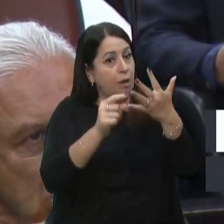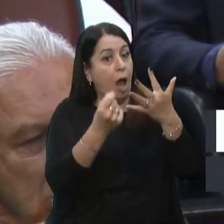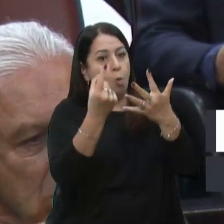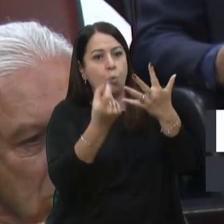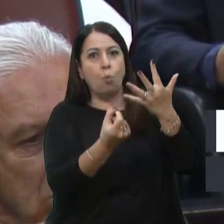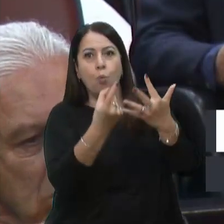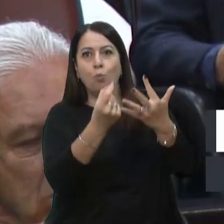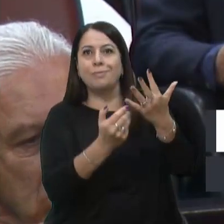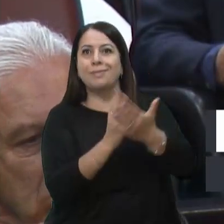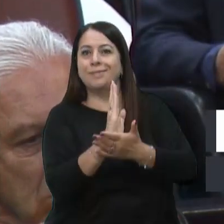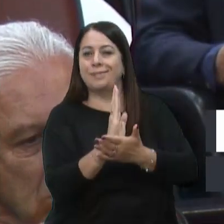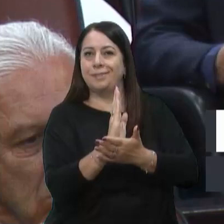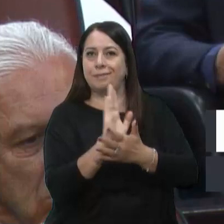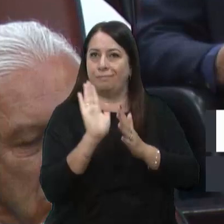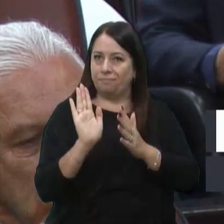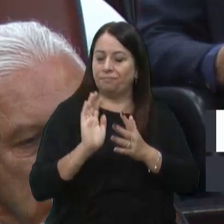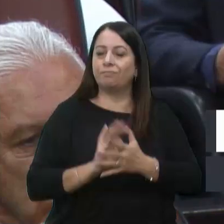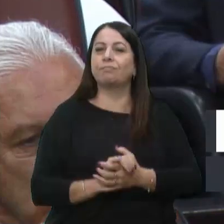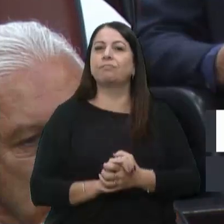alguns